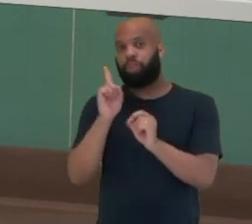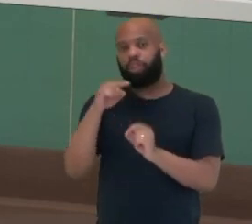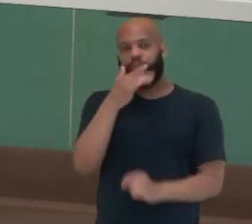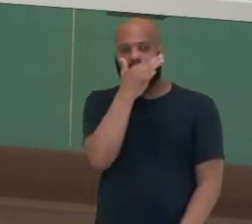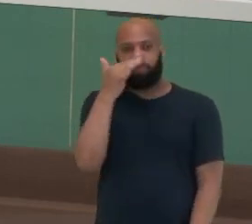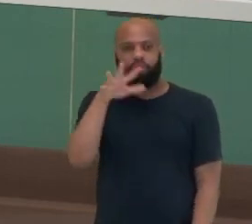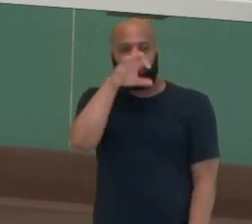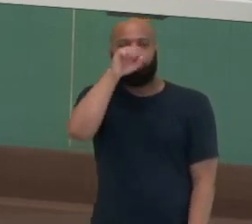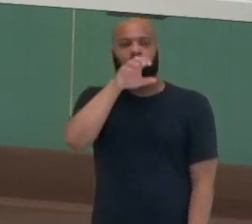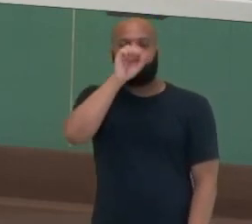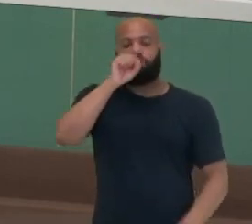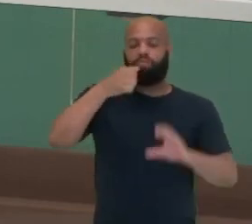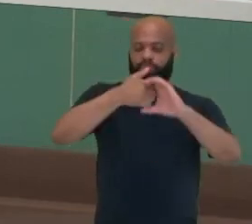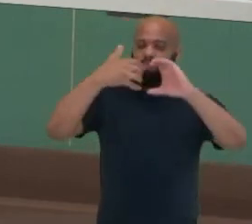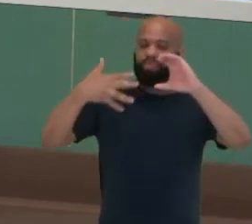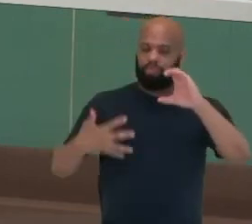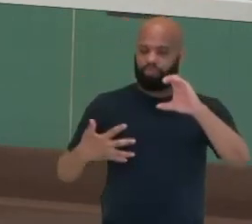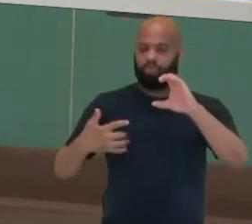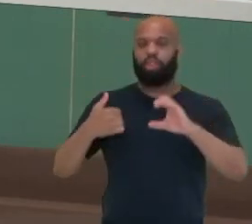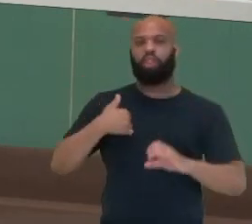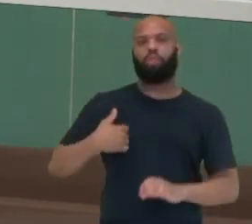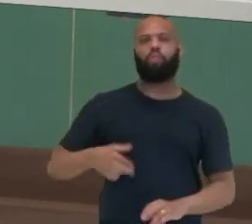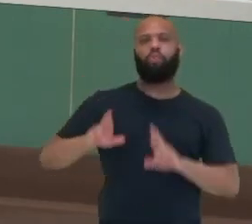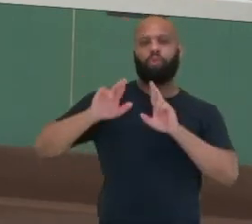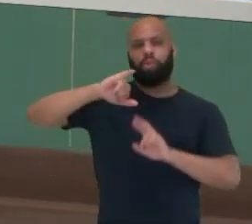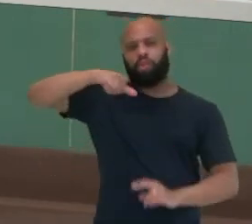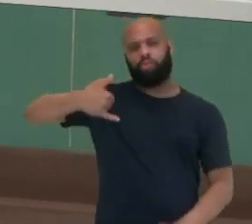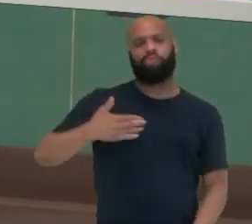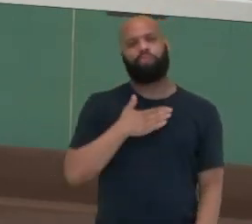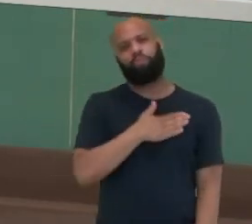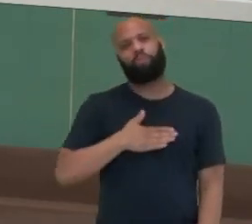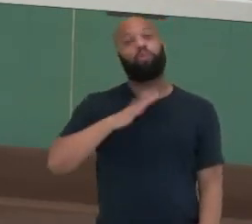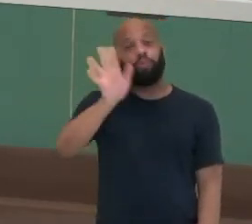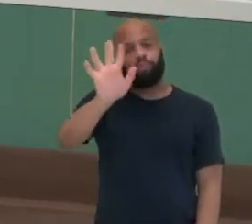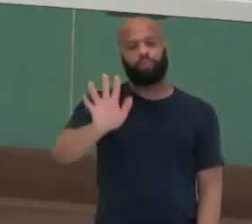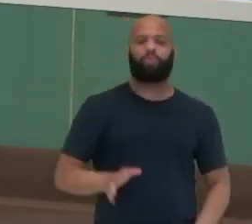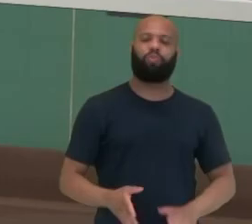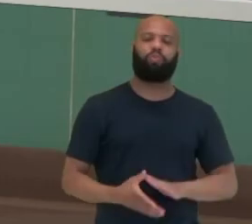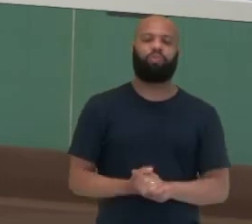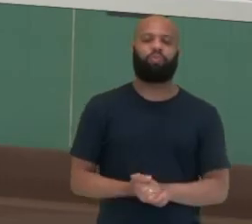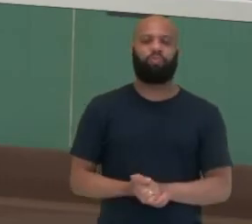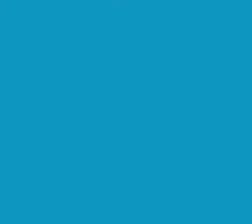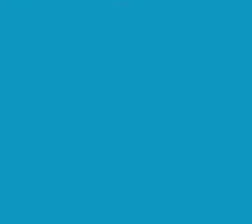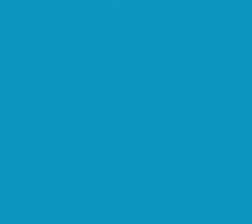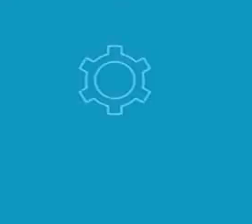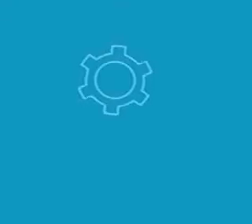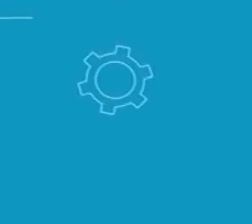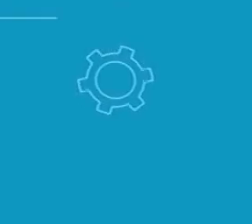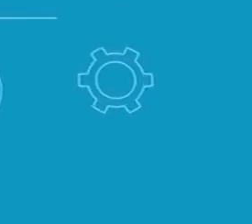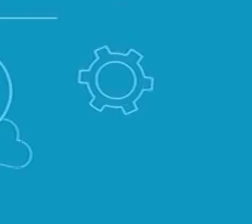olfato, sobre as características e as funções. Espero que vocês tenham gostado e até breve!